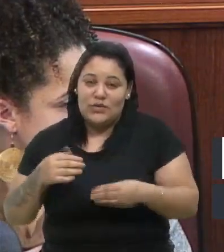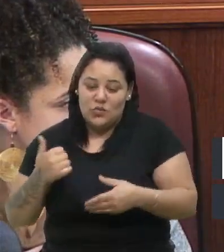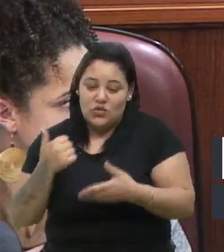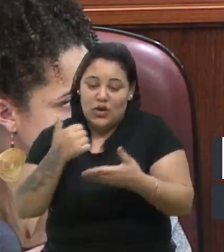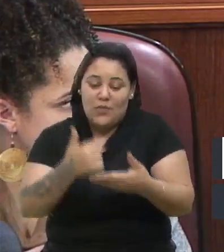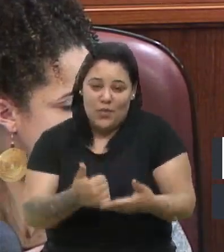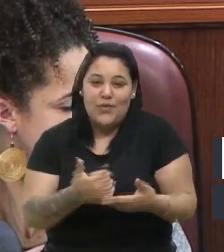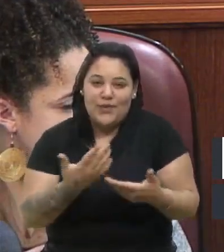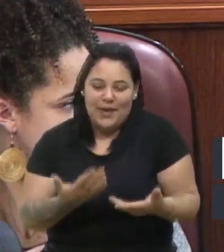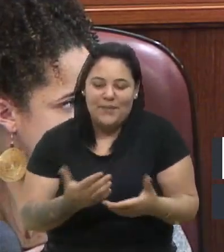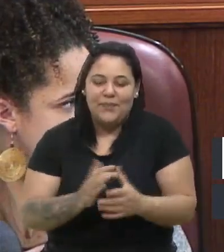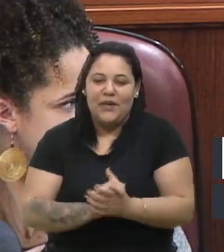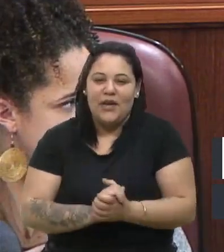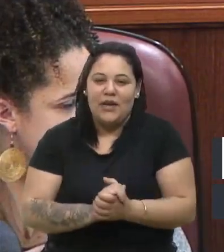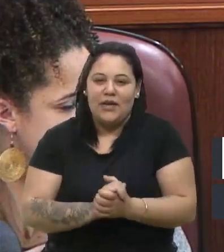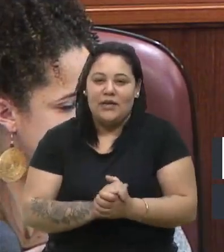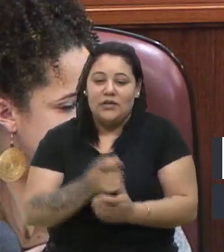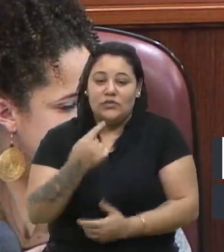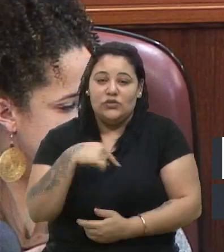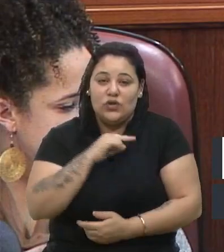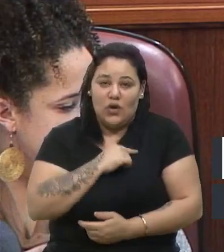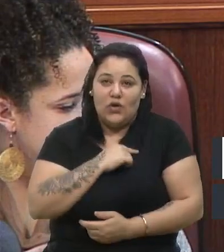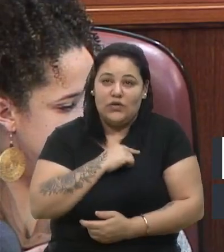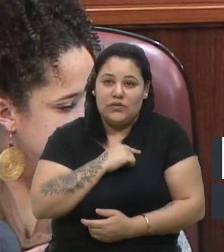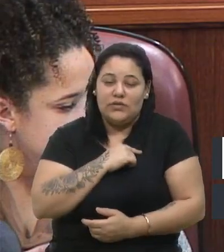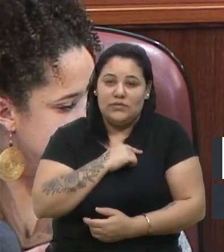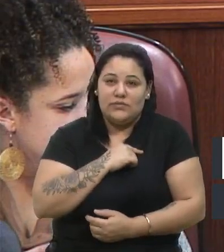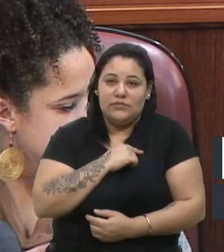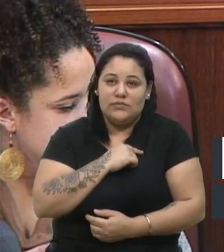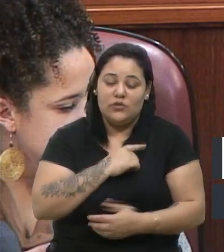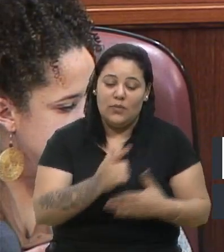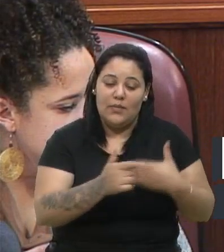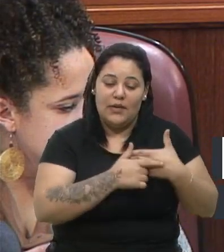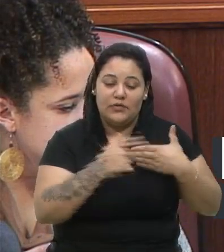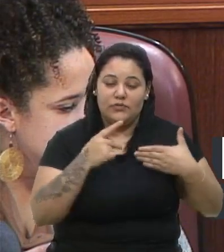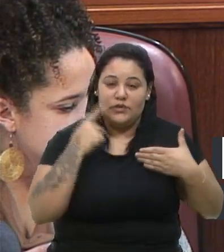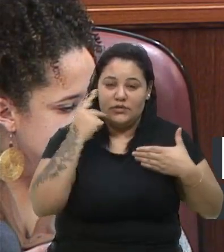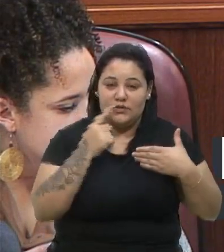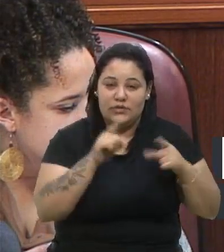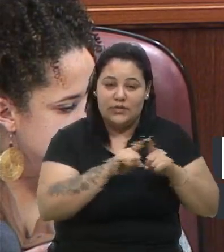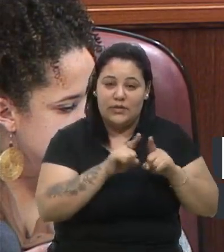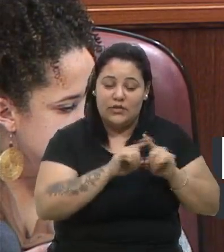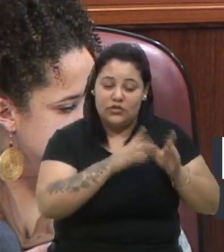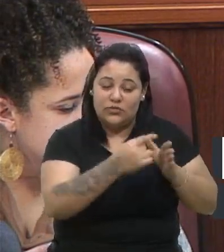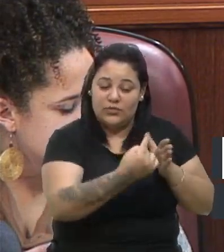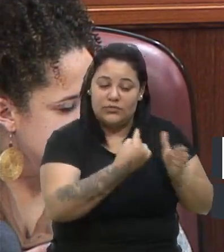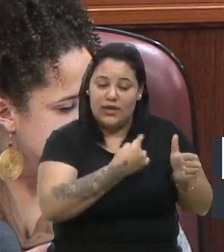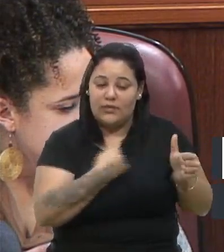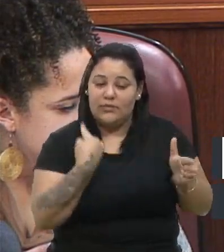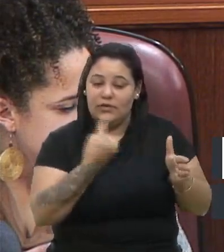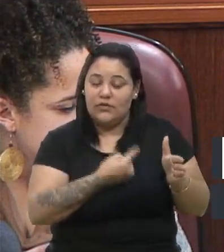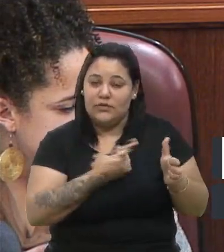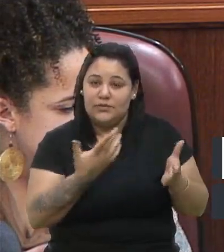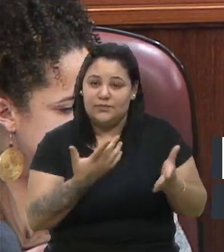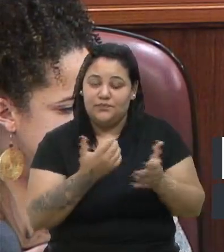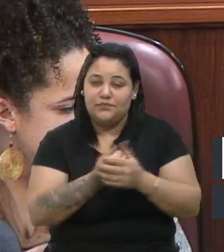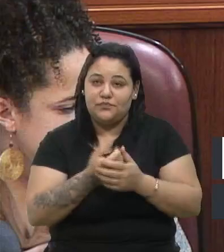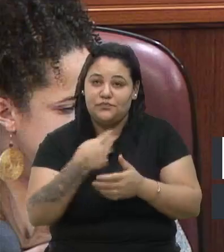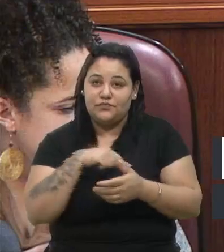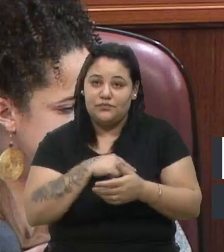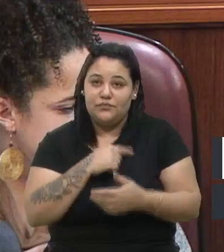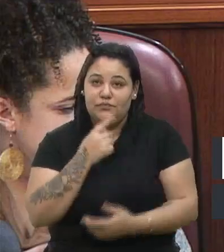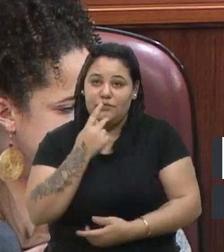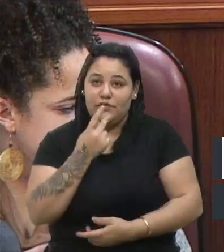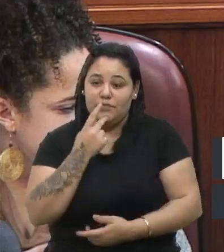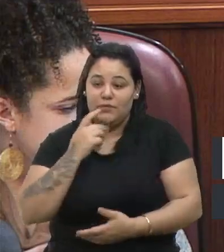moção, né? Nós, enquanto bancada, fomos questionados e havíamos nos disponibilizado a